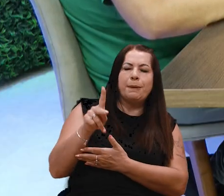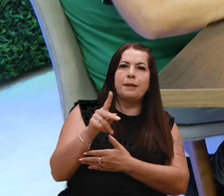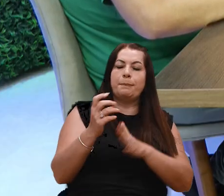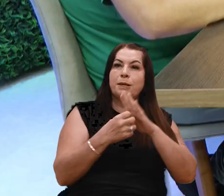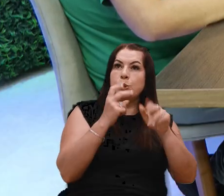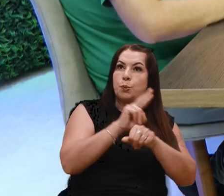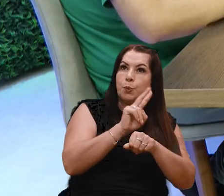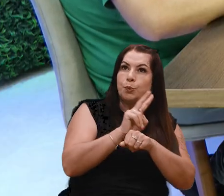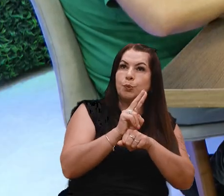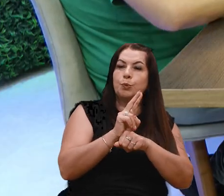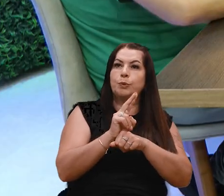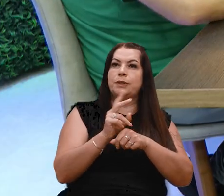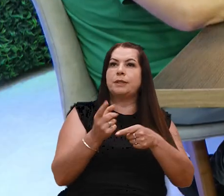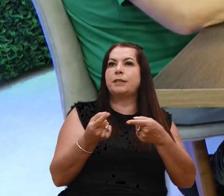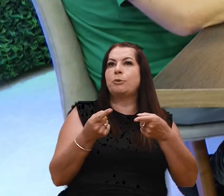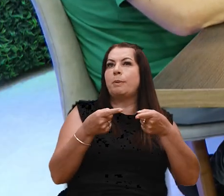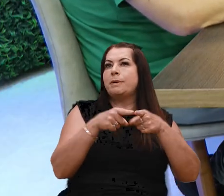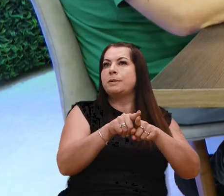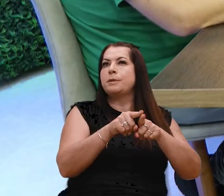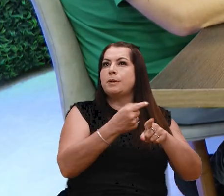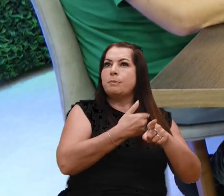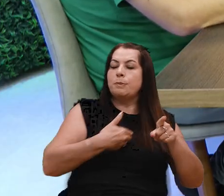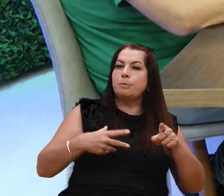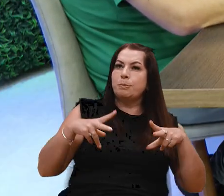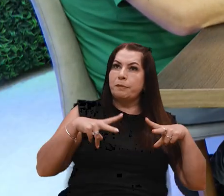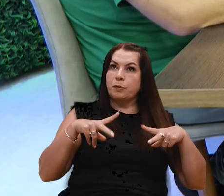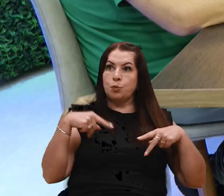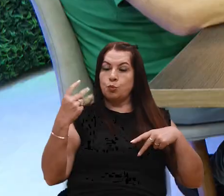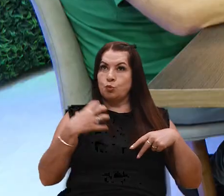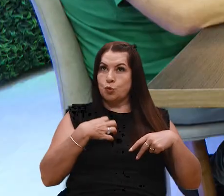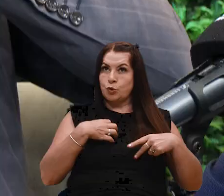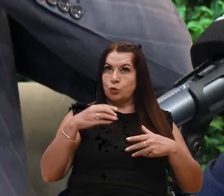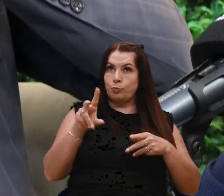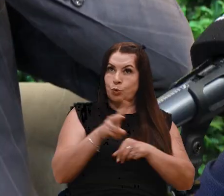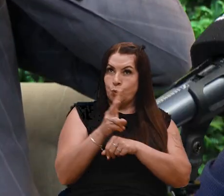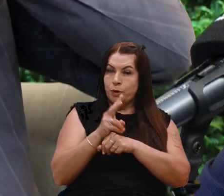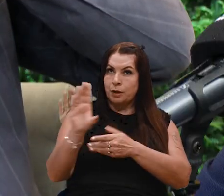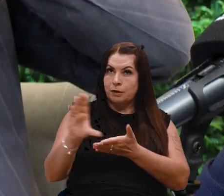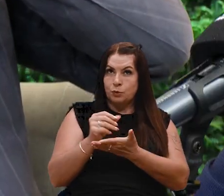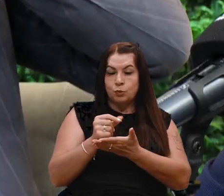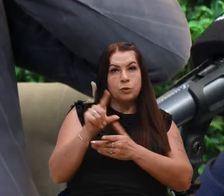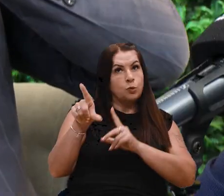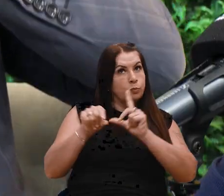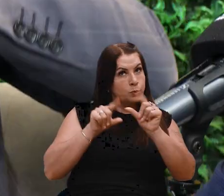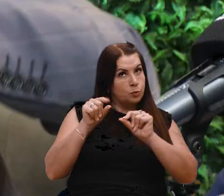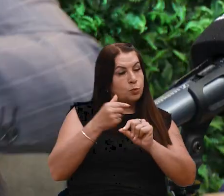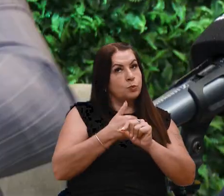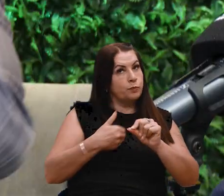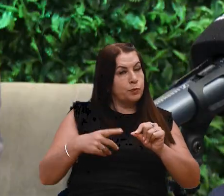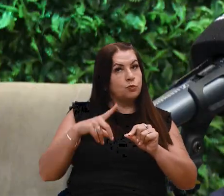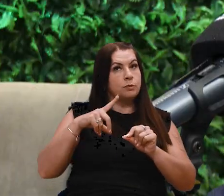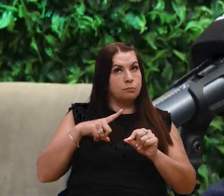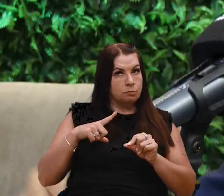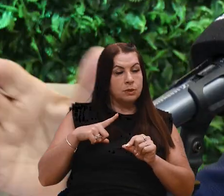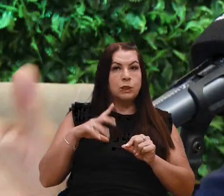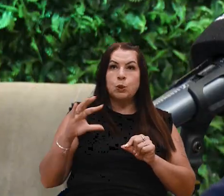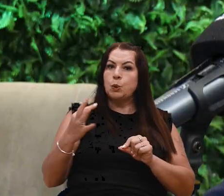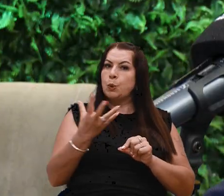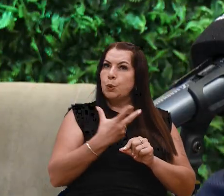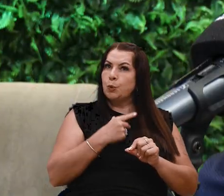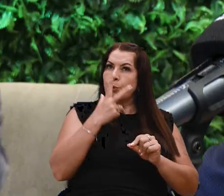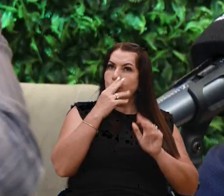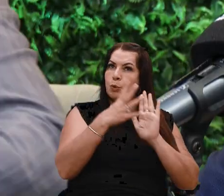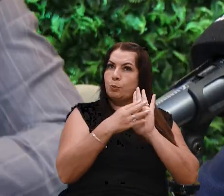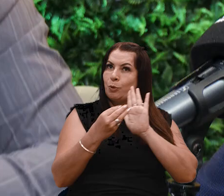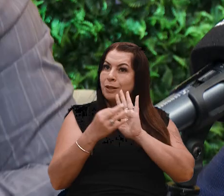parcerias público-privadas, e outra forma de buscar recursos são as opções que o governo terá quando tiver toda essa modelagem